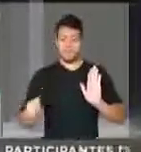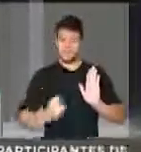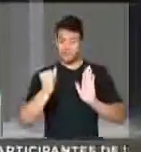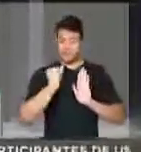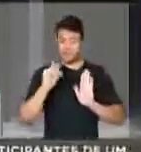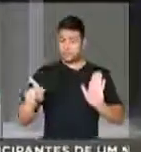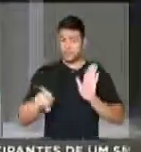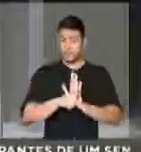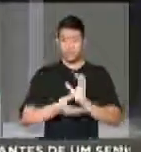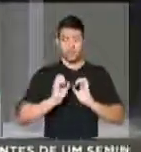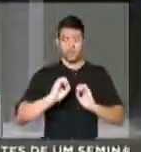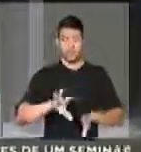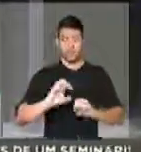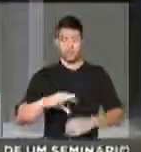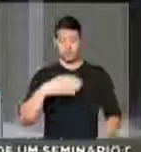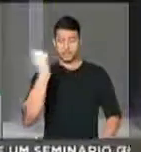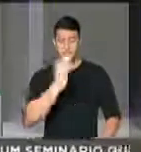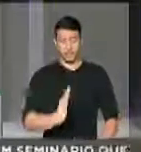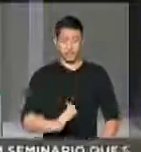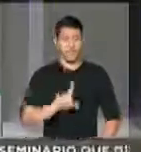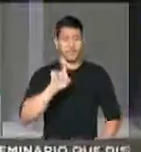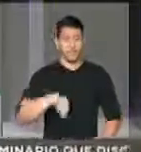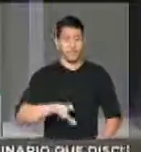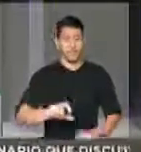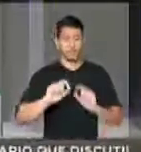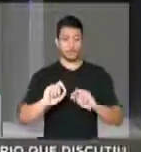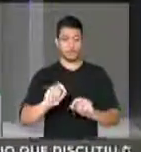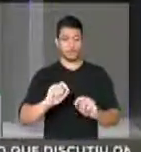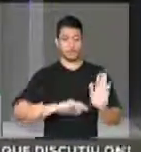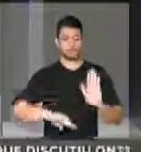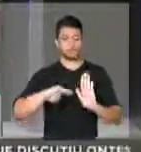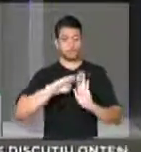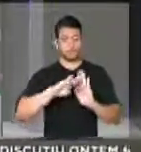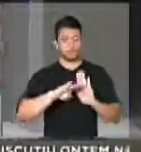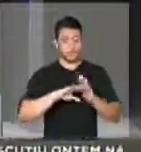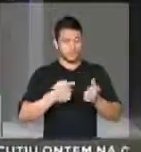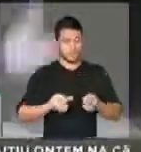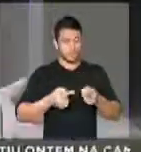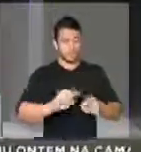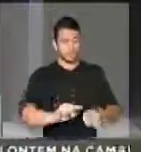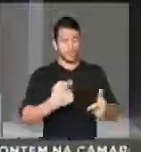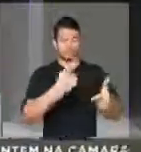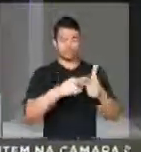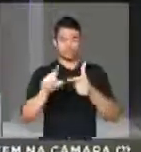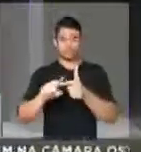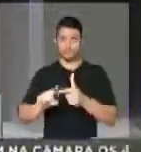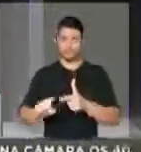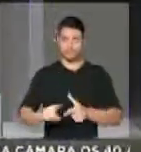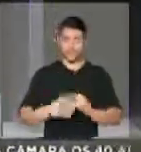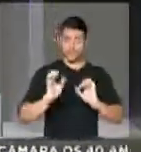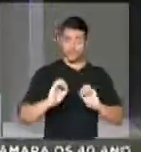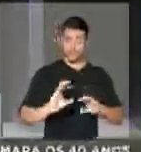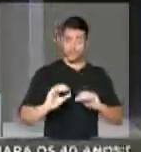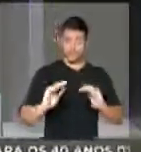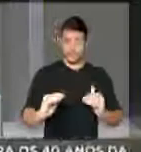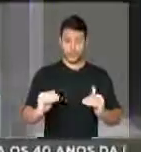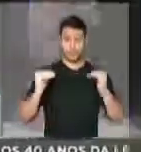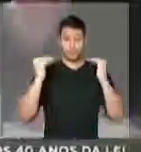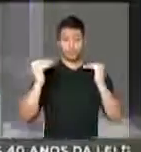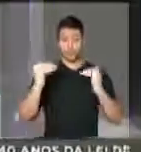Um programa que pretende atacar os graves problemas do ensino superior